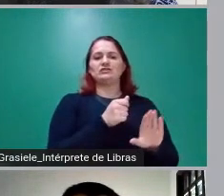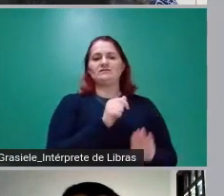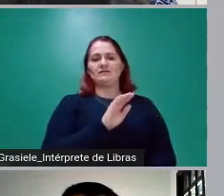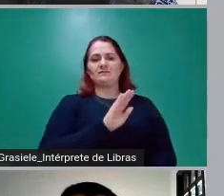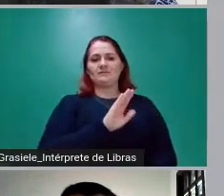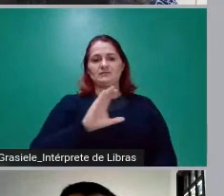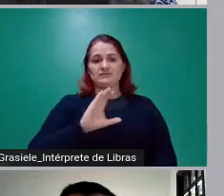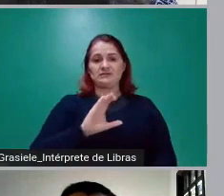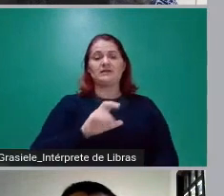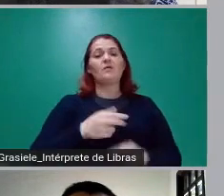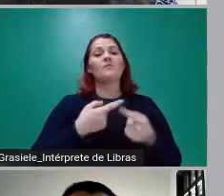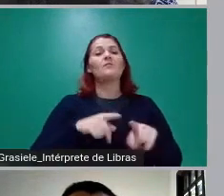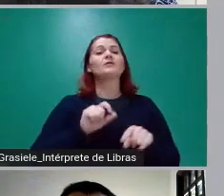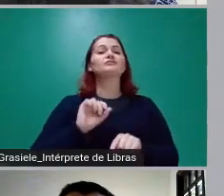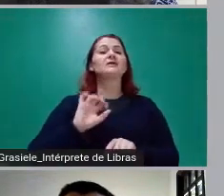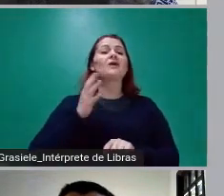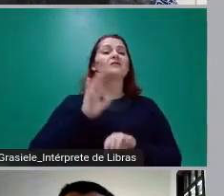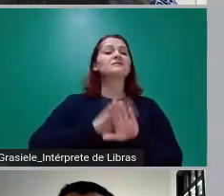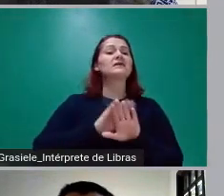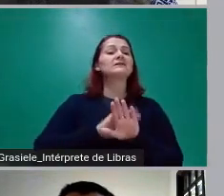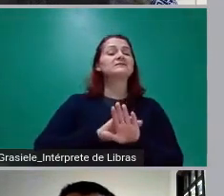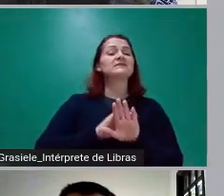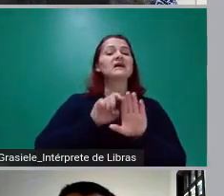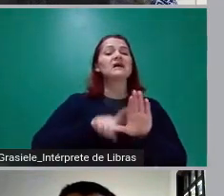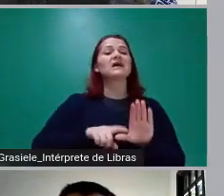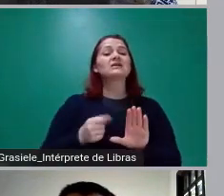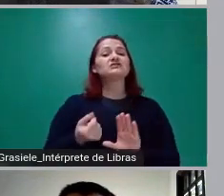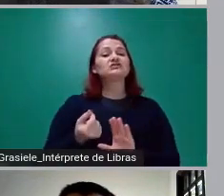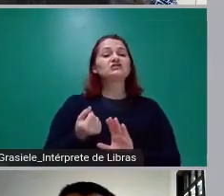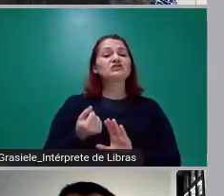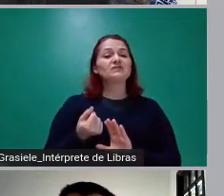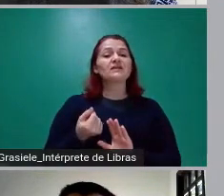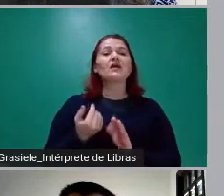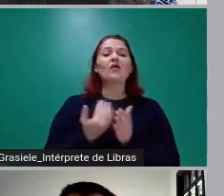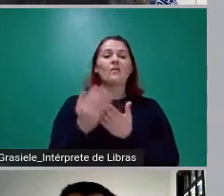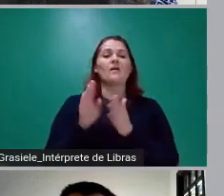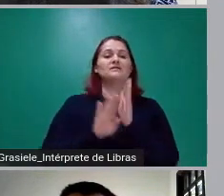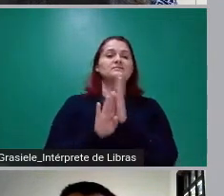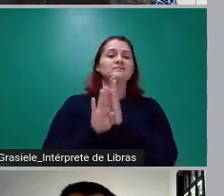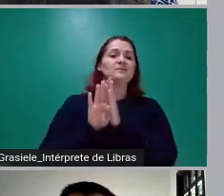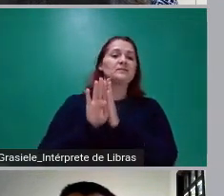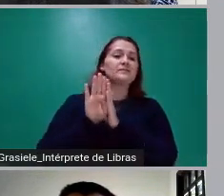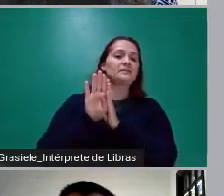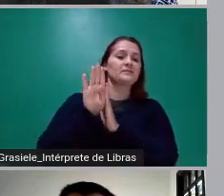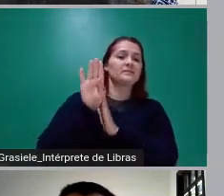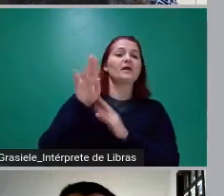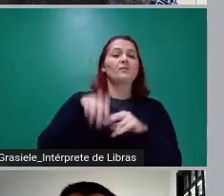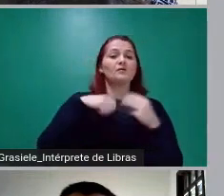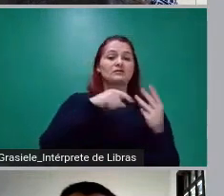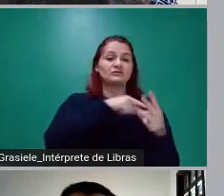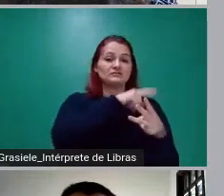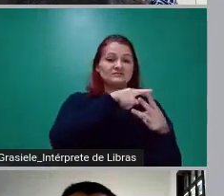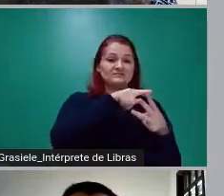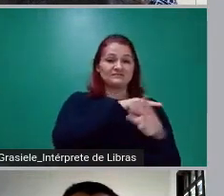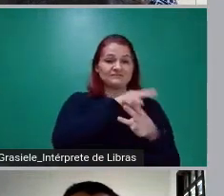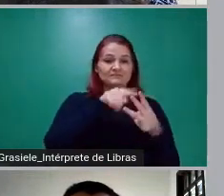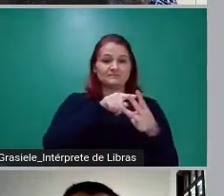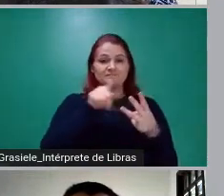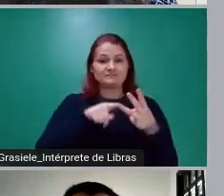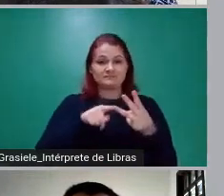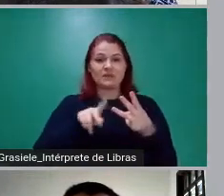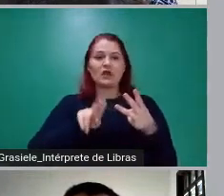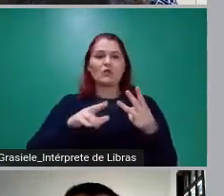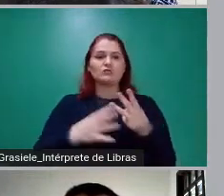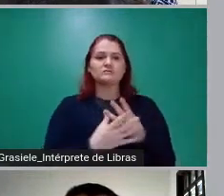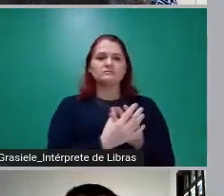mais ainda. E como que esses três mecanismos conjugados tornam ilegítima a dívida? O papel do